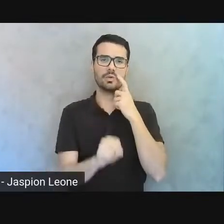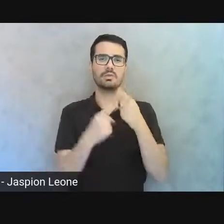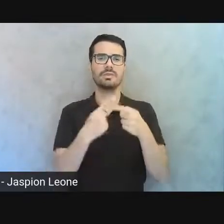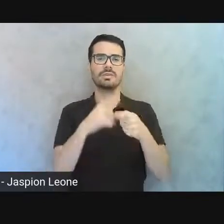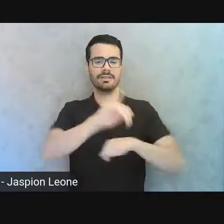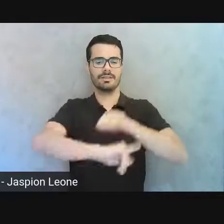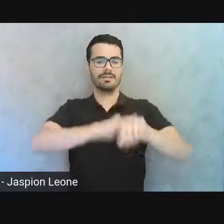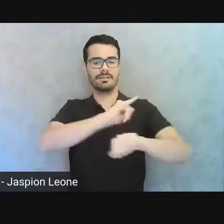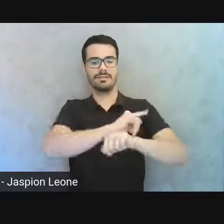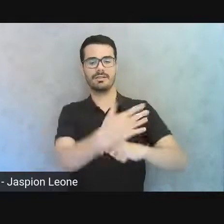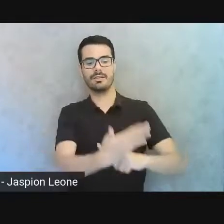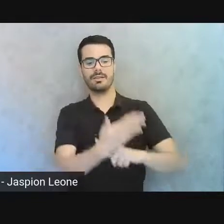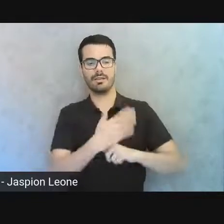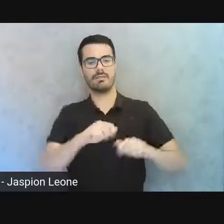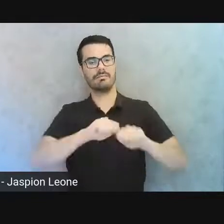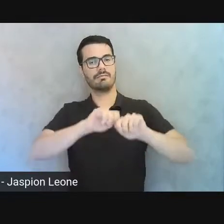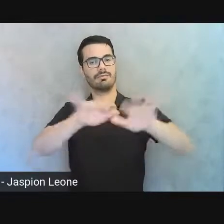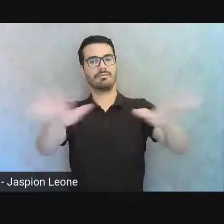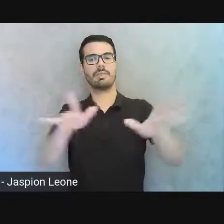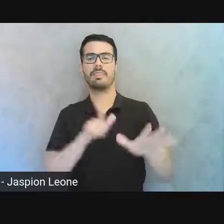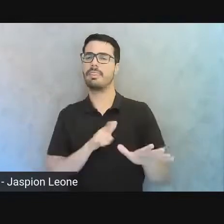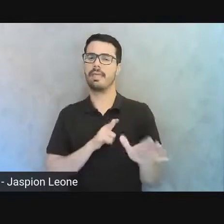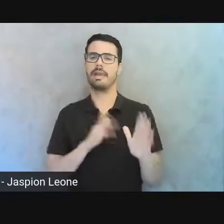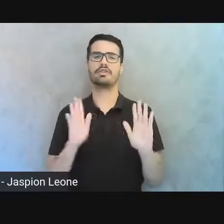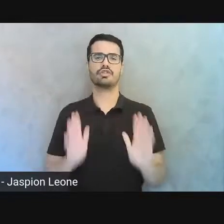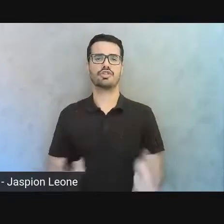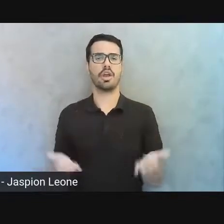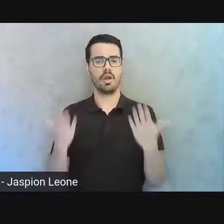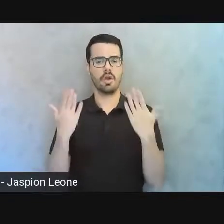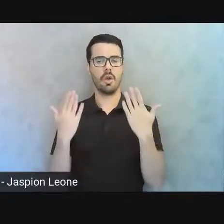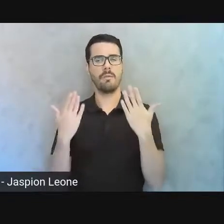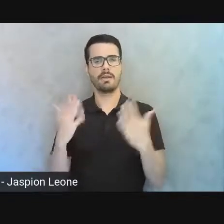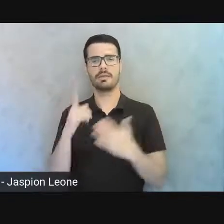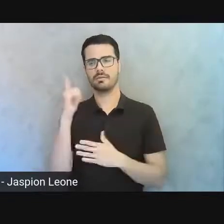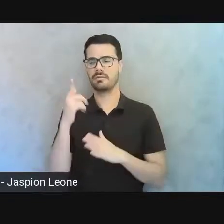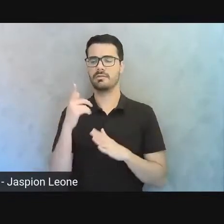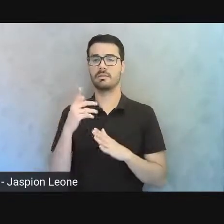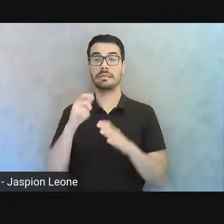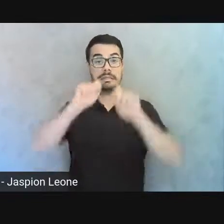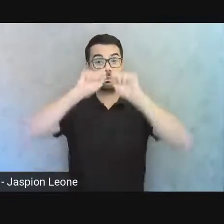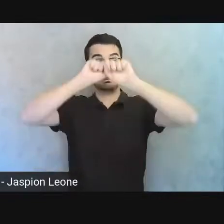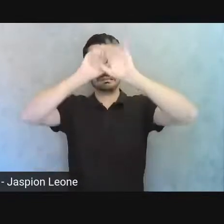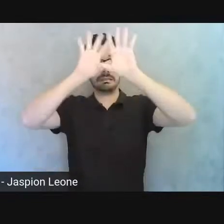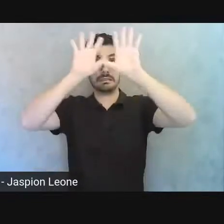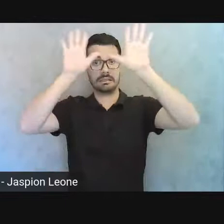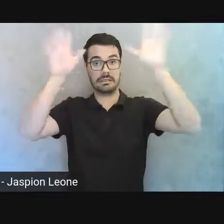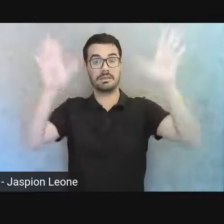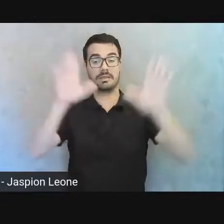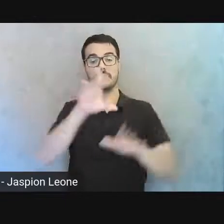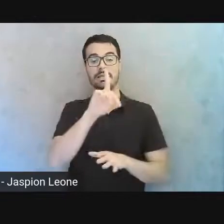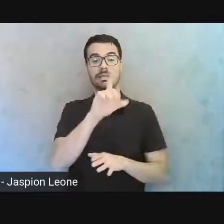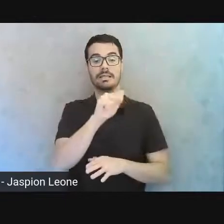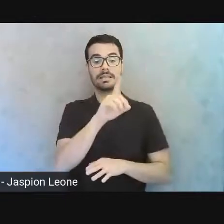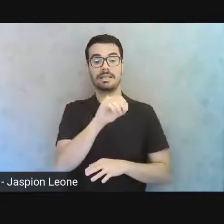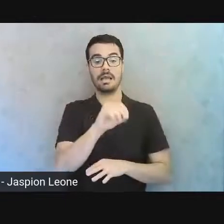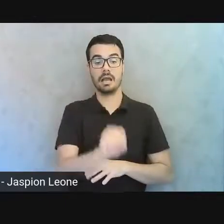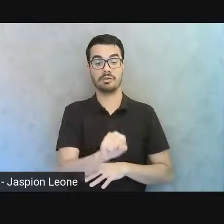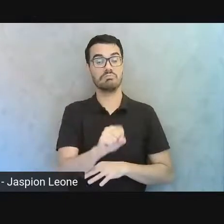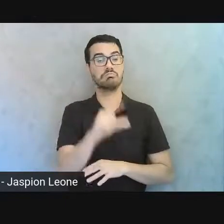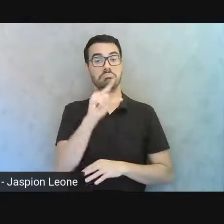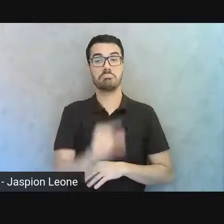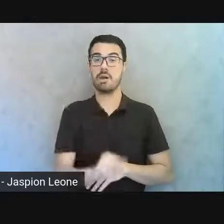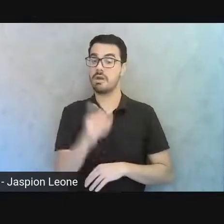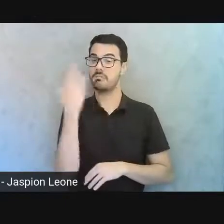internet, até em termos comparativos, porque, de outra maneira, toda a transparência dos dados era baixa, a capacidade de ter